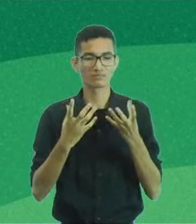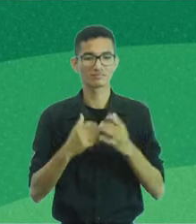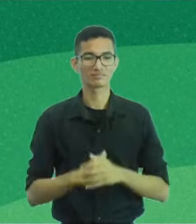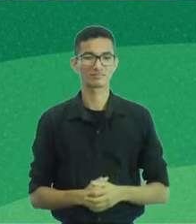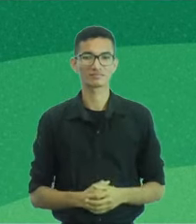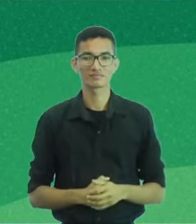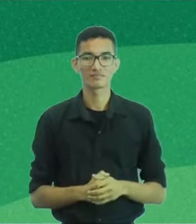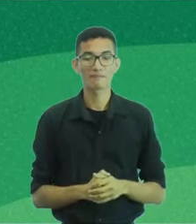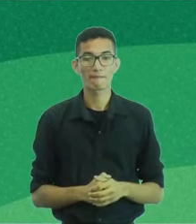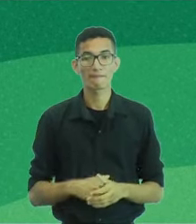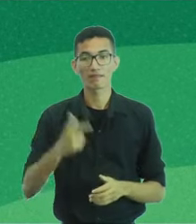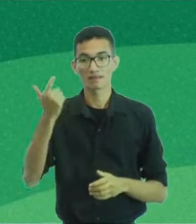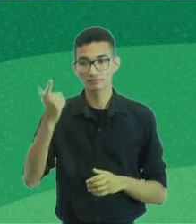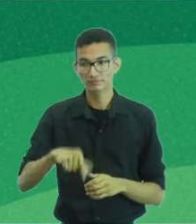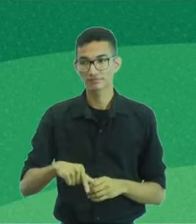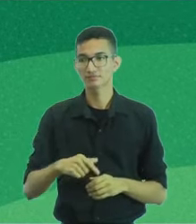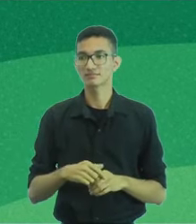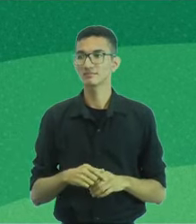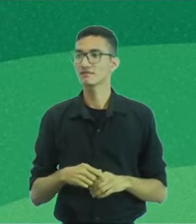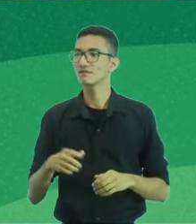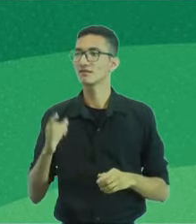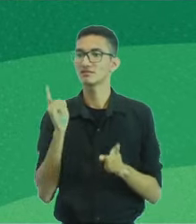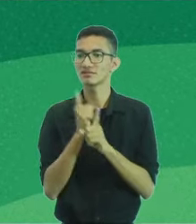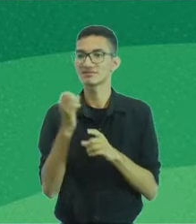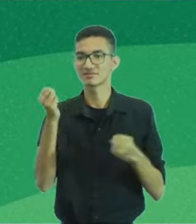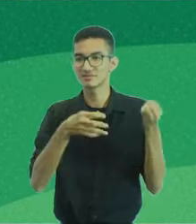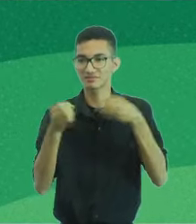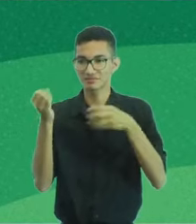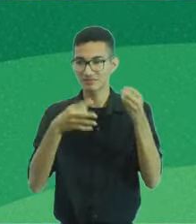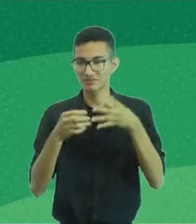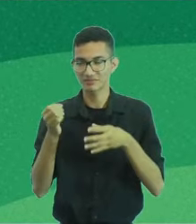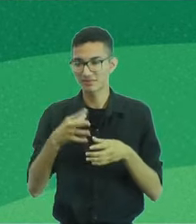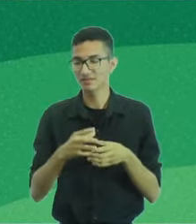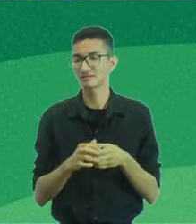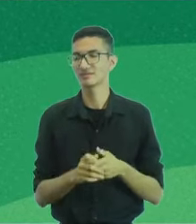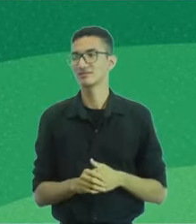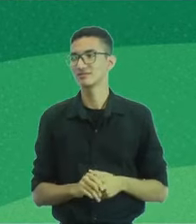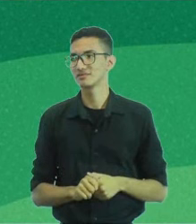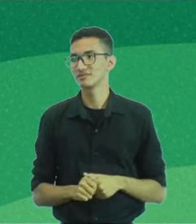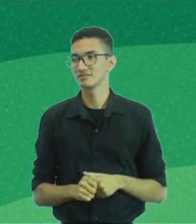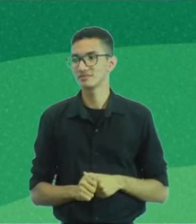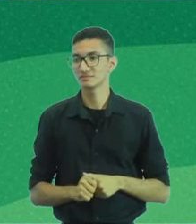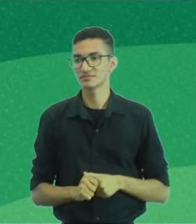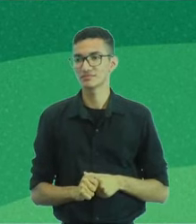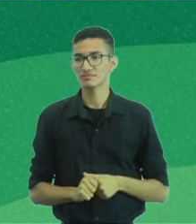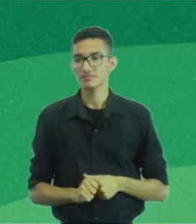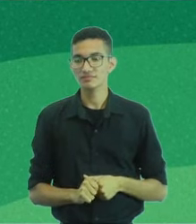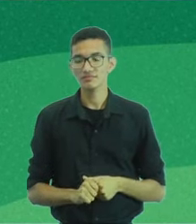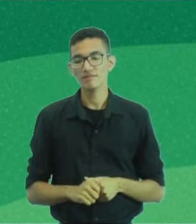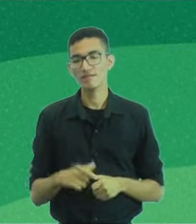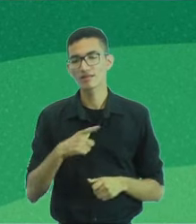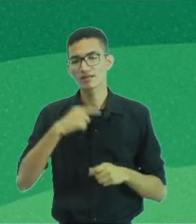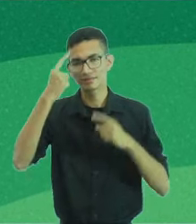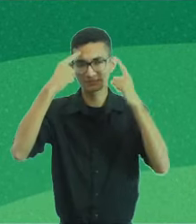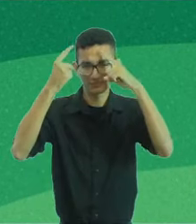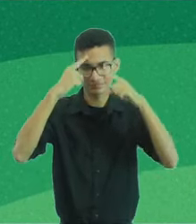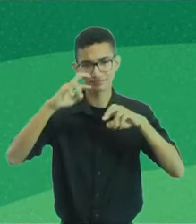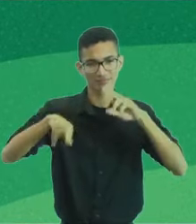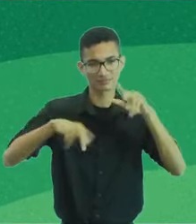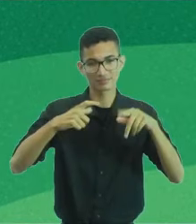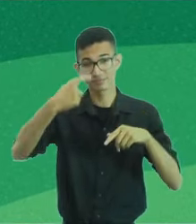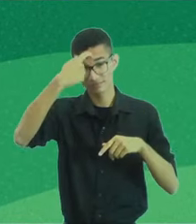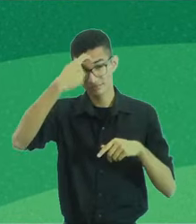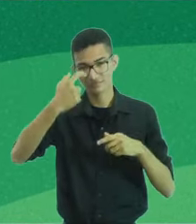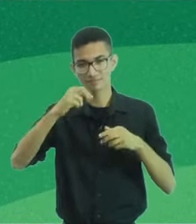e aí quando a gente vem aqui a gente tem novidade Nada melhor do que novidade se inspira a gente fazer ter ideias diferentes a pensar em coisas